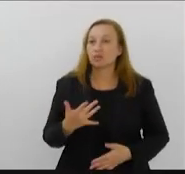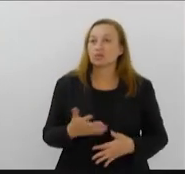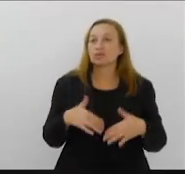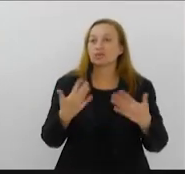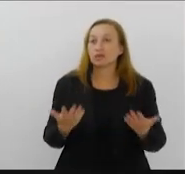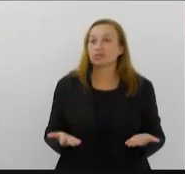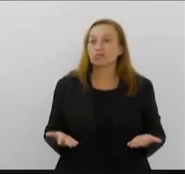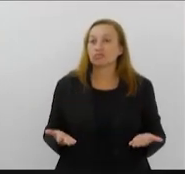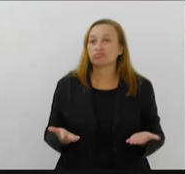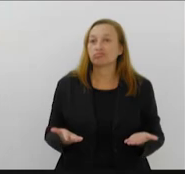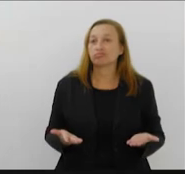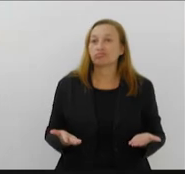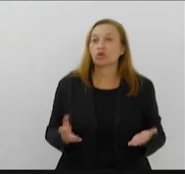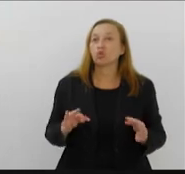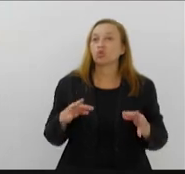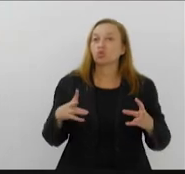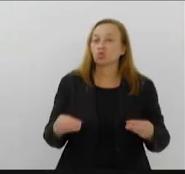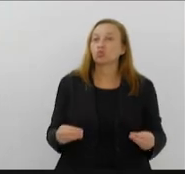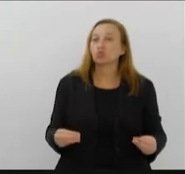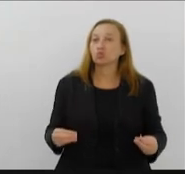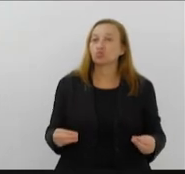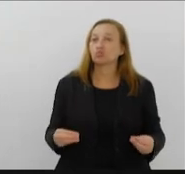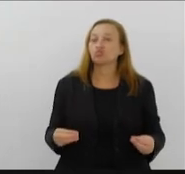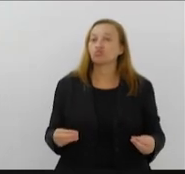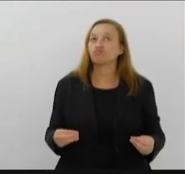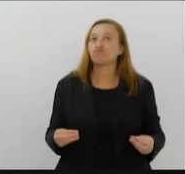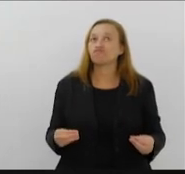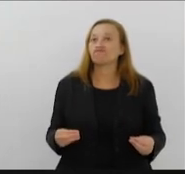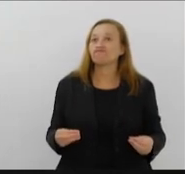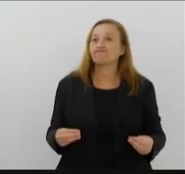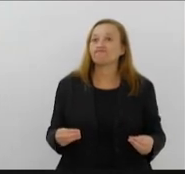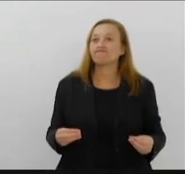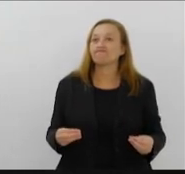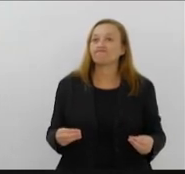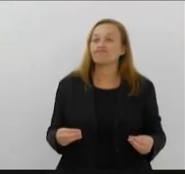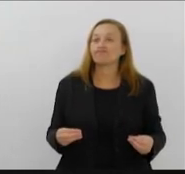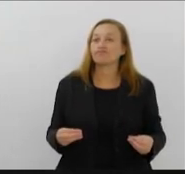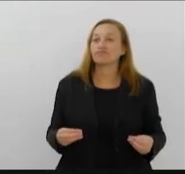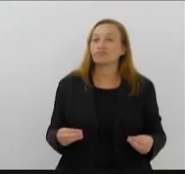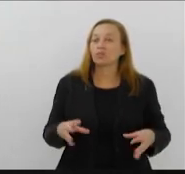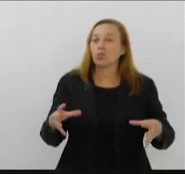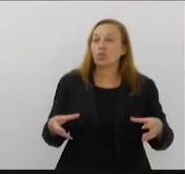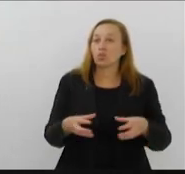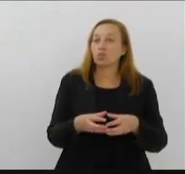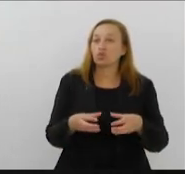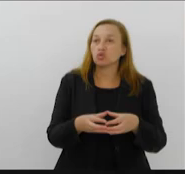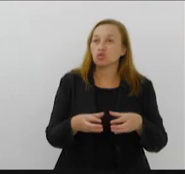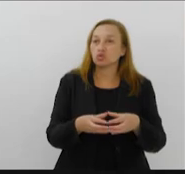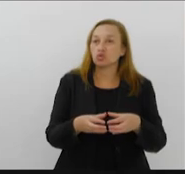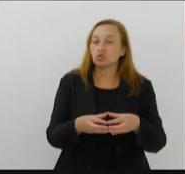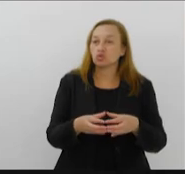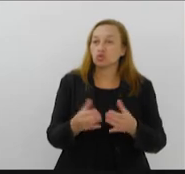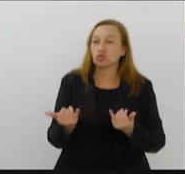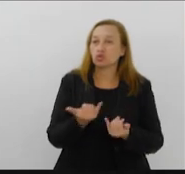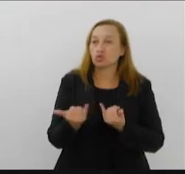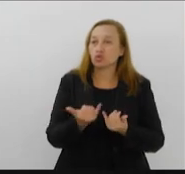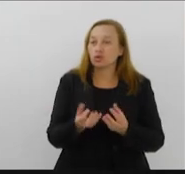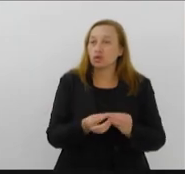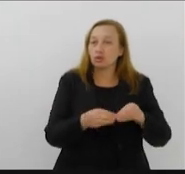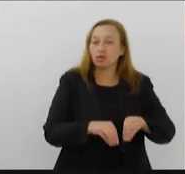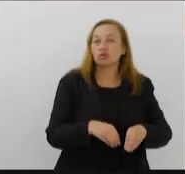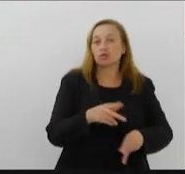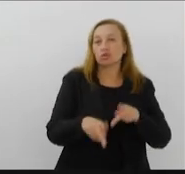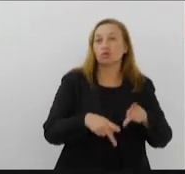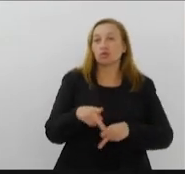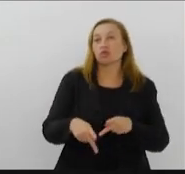Então, tudo isso, né, acaba compondo um conjunto de fatores que afeta especialmente a população